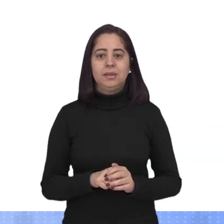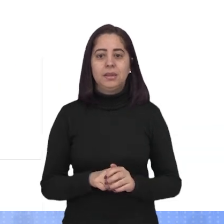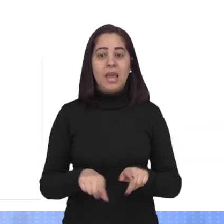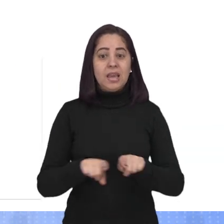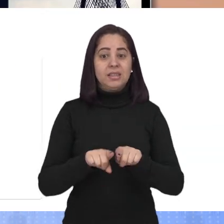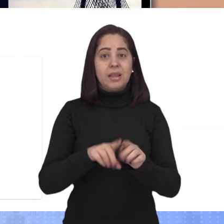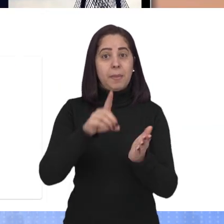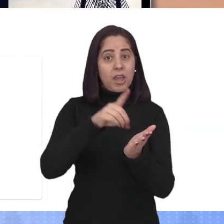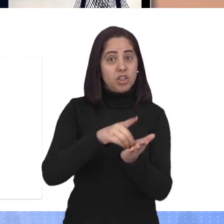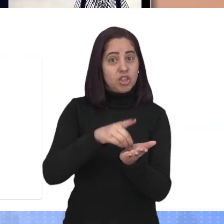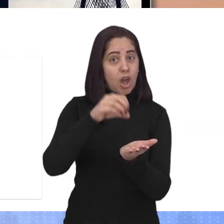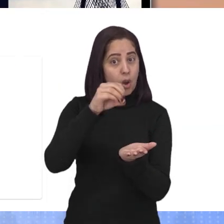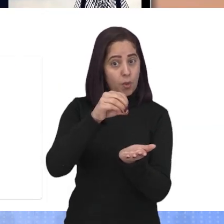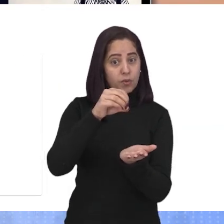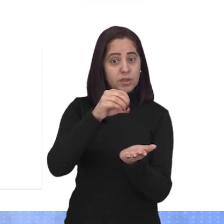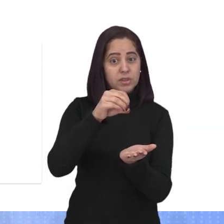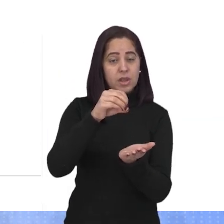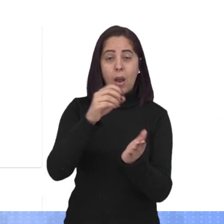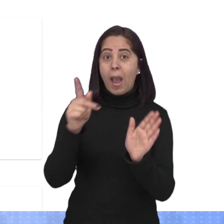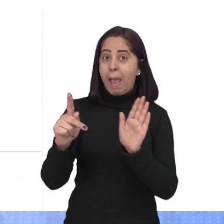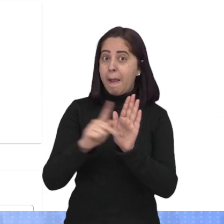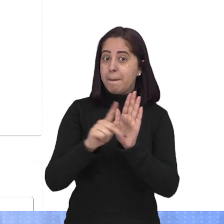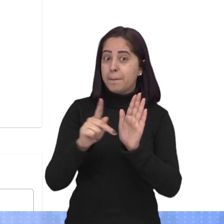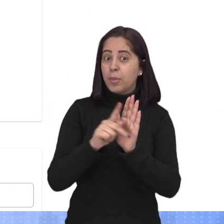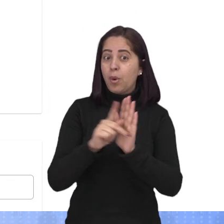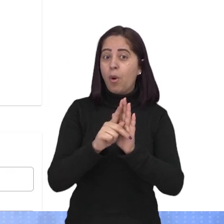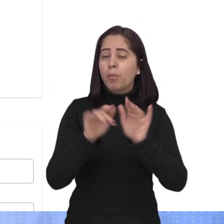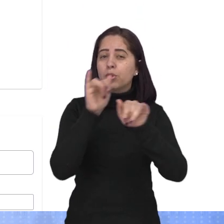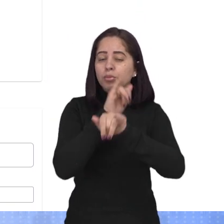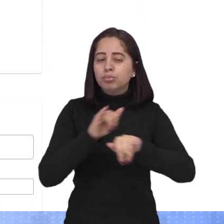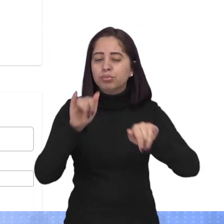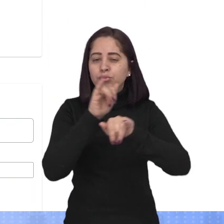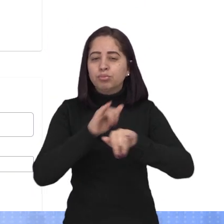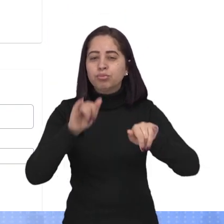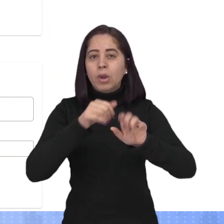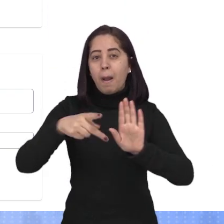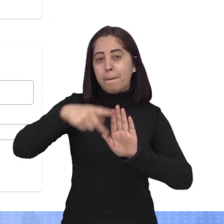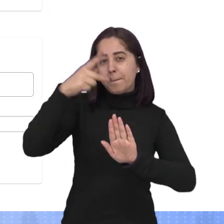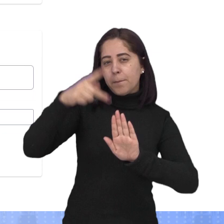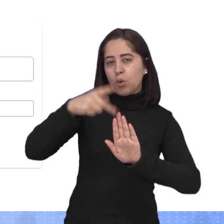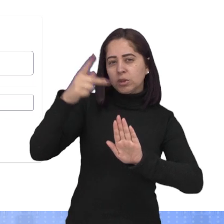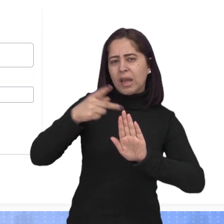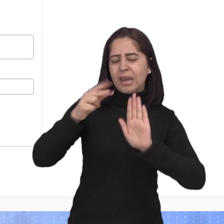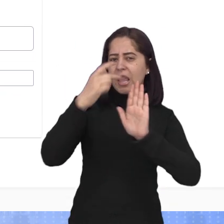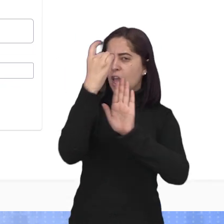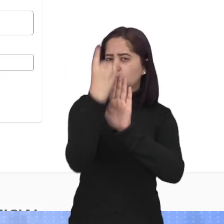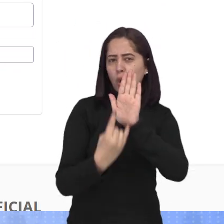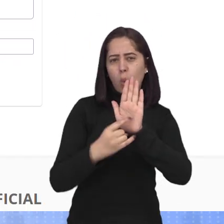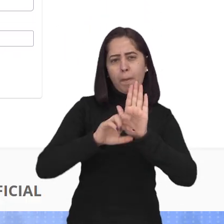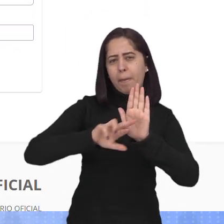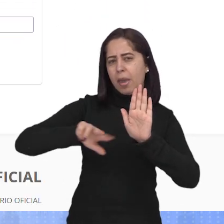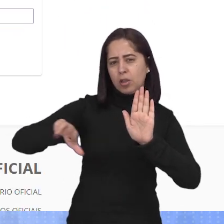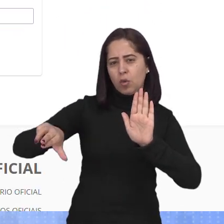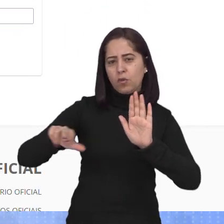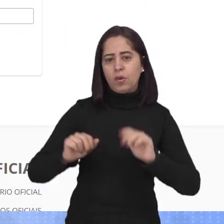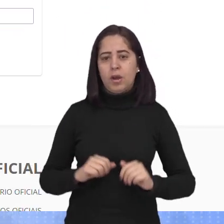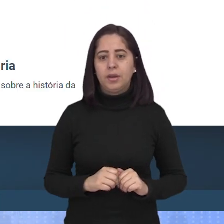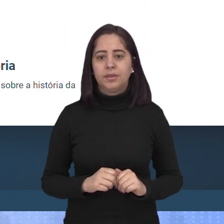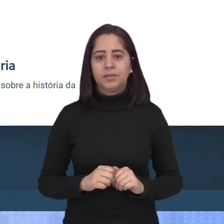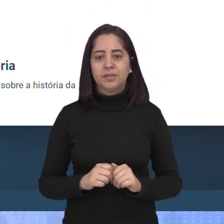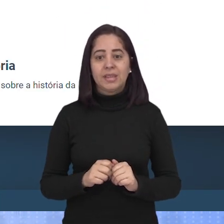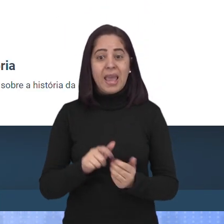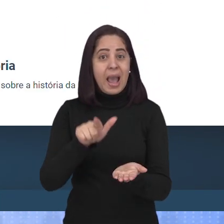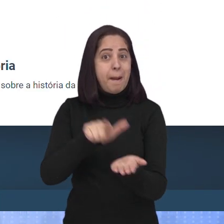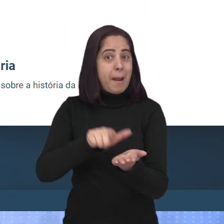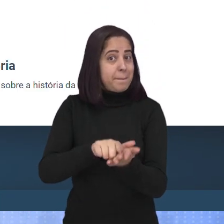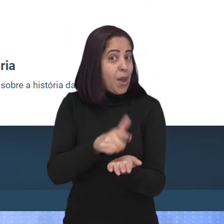o Diário Legislativo, um canal exclusivo para dar publicidade a portarias e outras ações da Câmara,